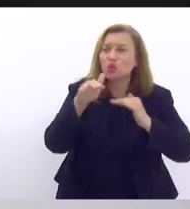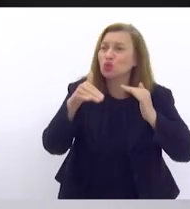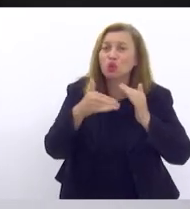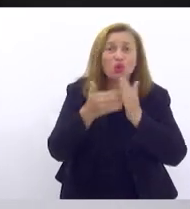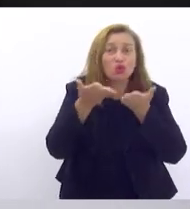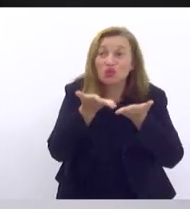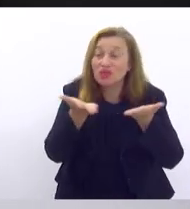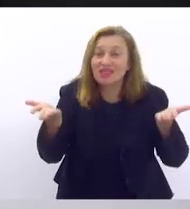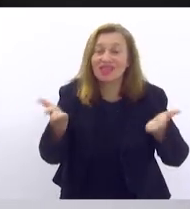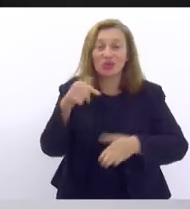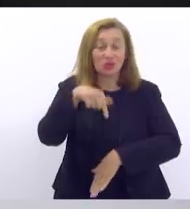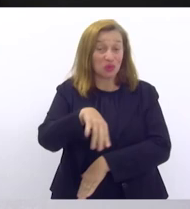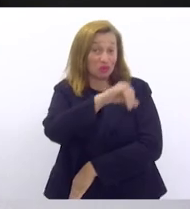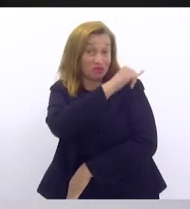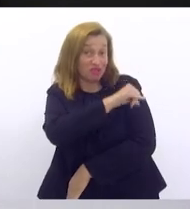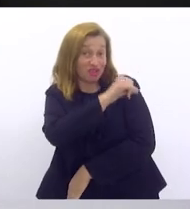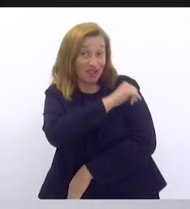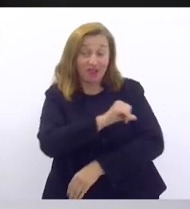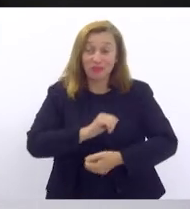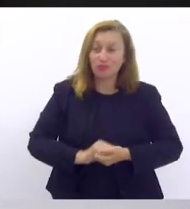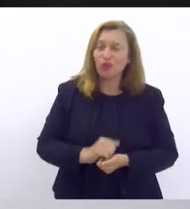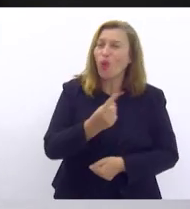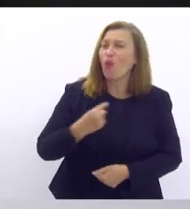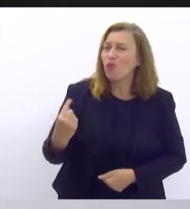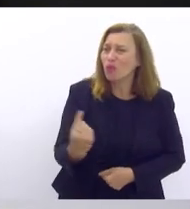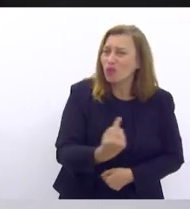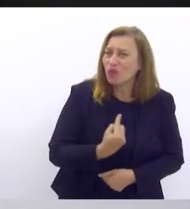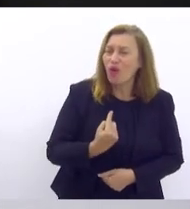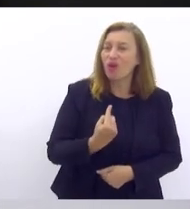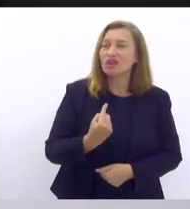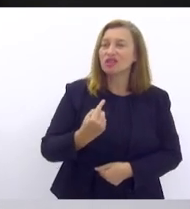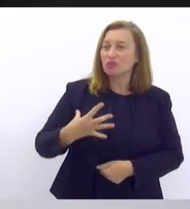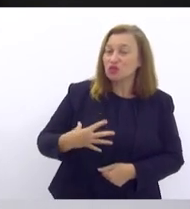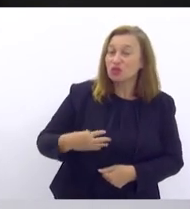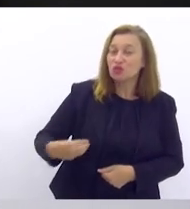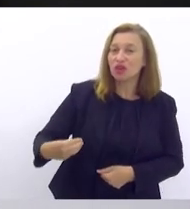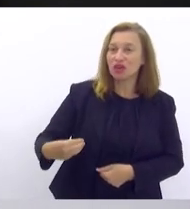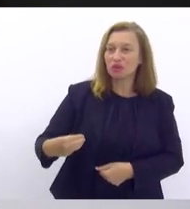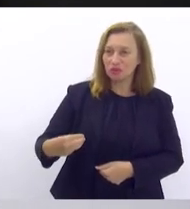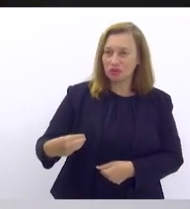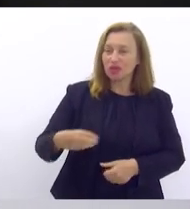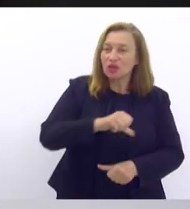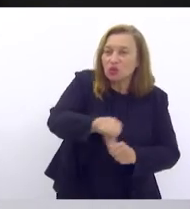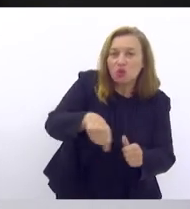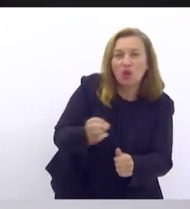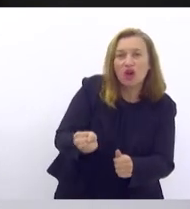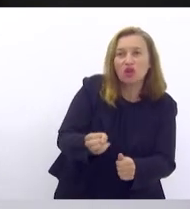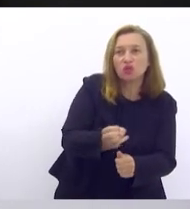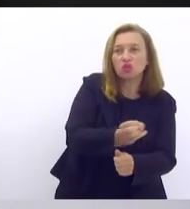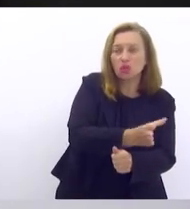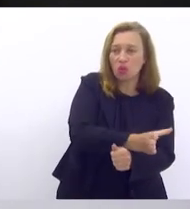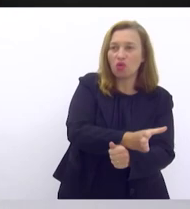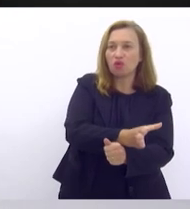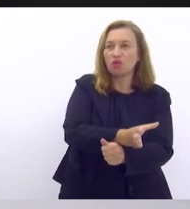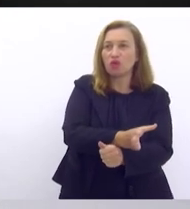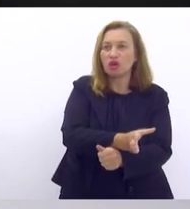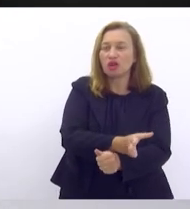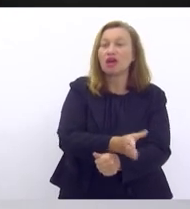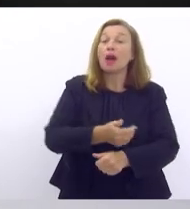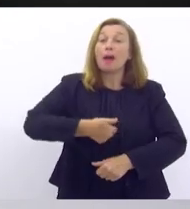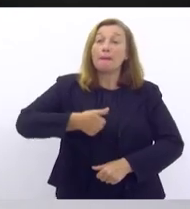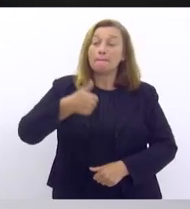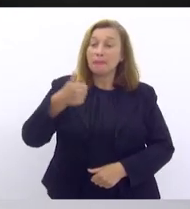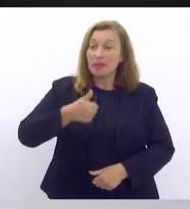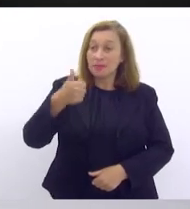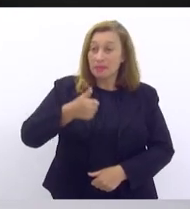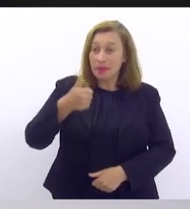aqui do Rio de Janeiro, como nós todos somos filhos da renovação, e tenho certeza, falo em nome da nossa primeira-dama,